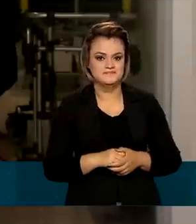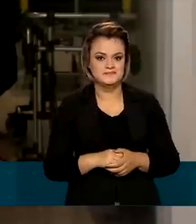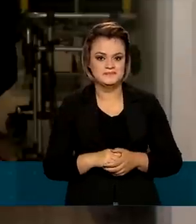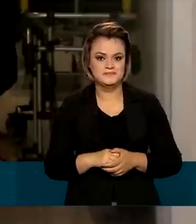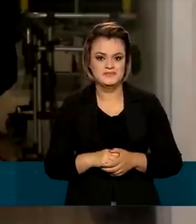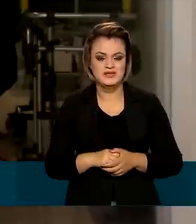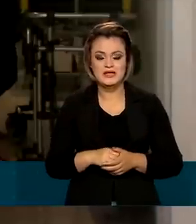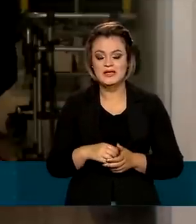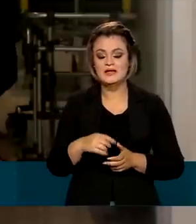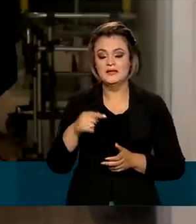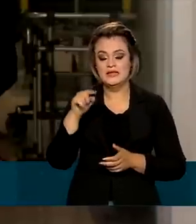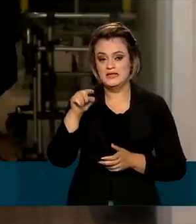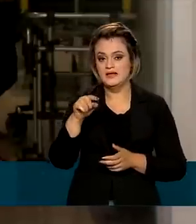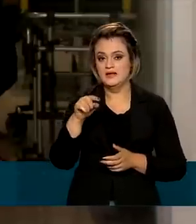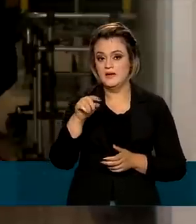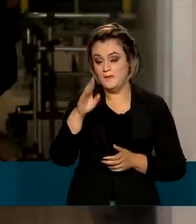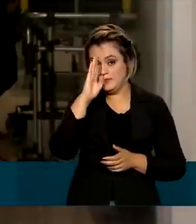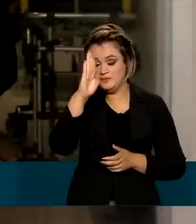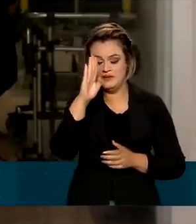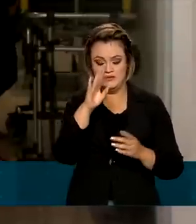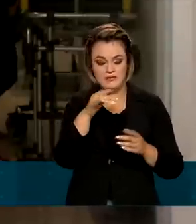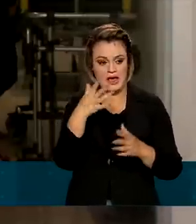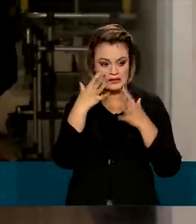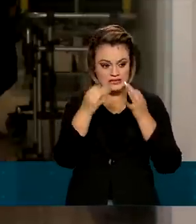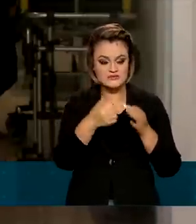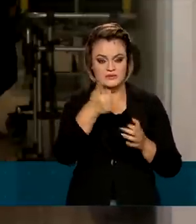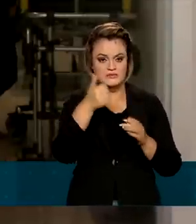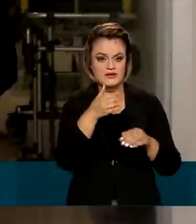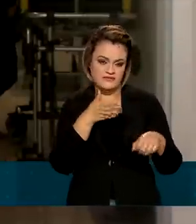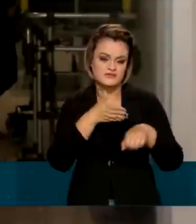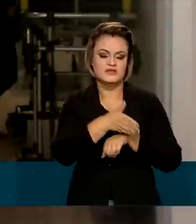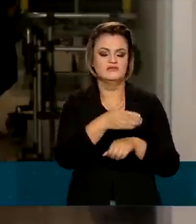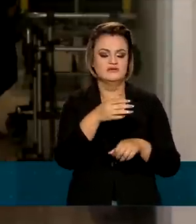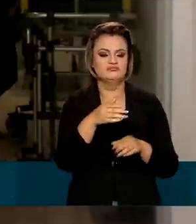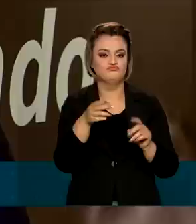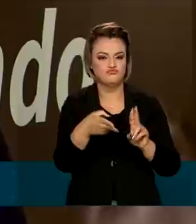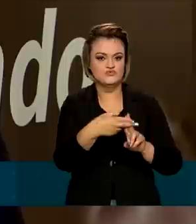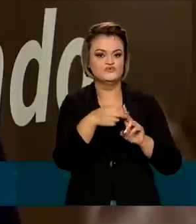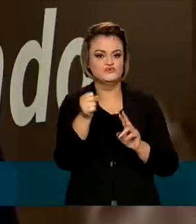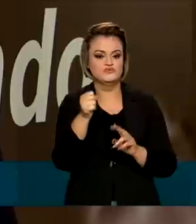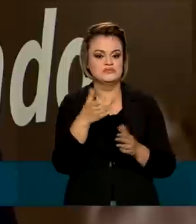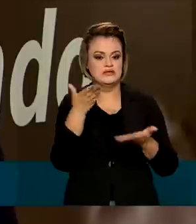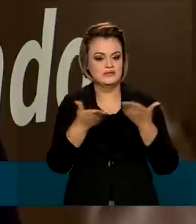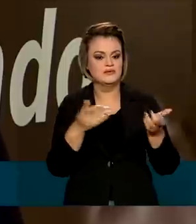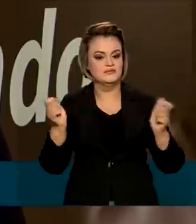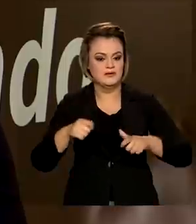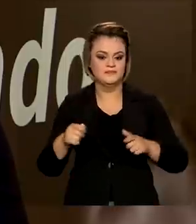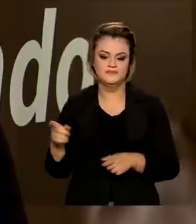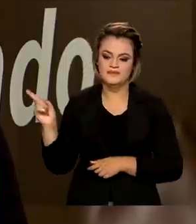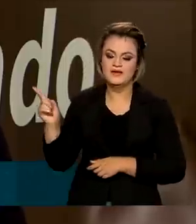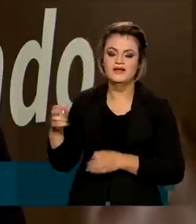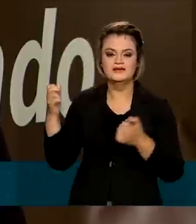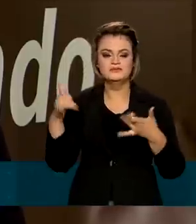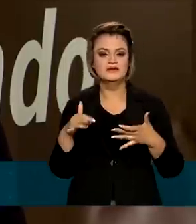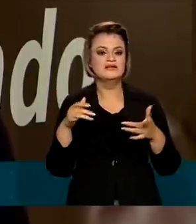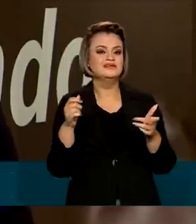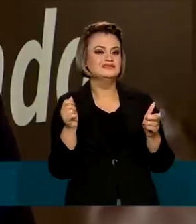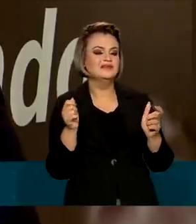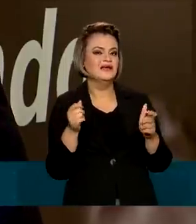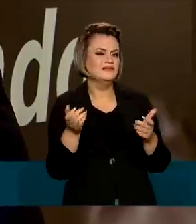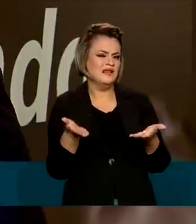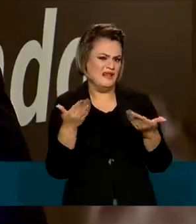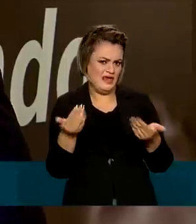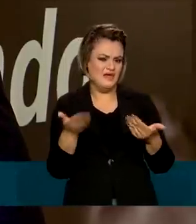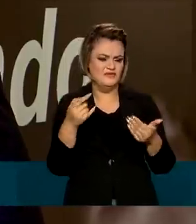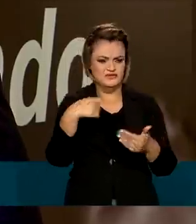primária, considerada a porta de entrada no Sistema Único de Saúde. Ela é feita em casos mais leves, em postos de saúde,